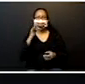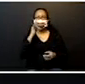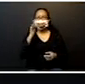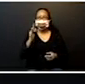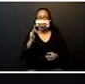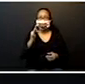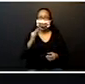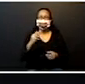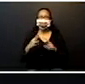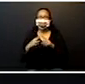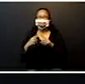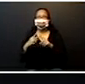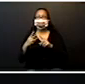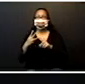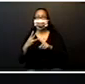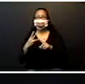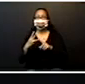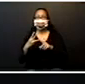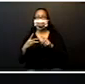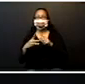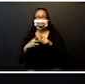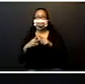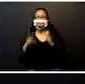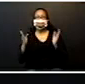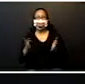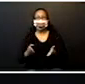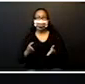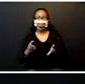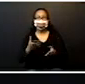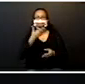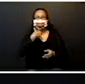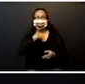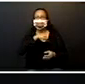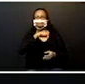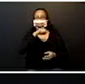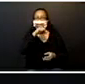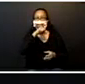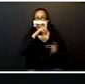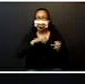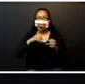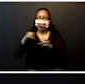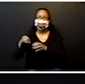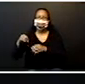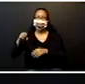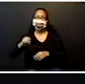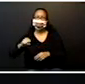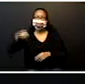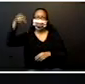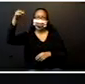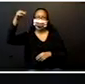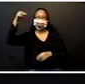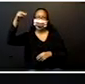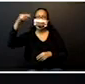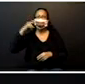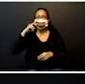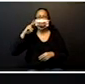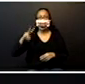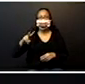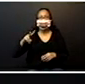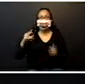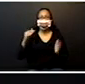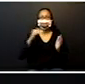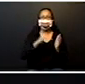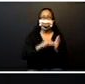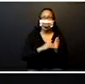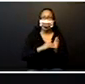futuro. No presente, meu pai arrasta o Polo Sul. Observa que no final termina ali,